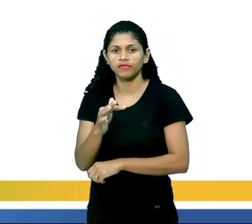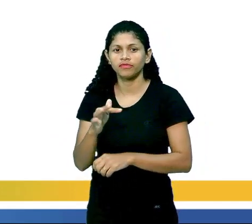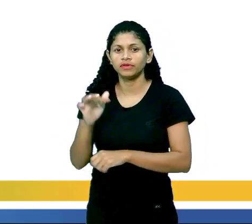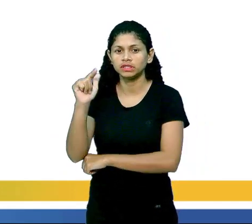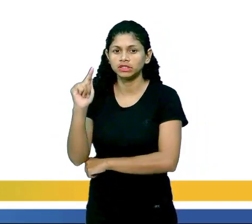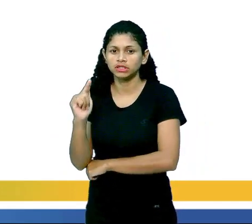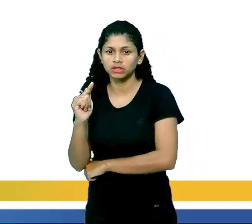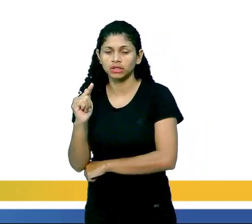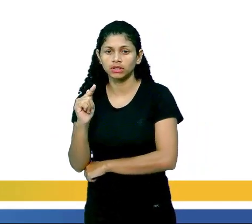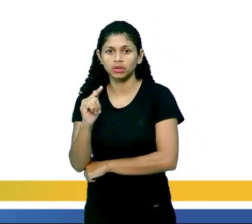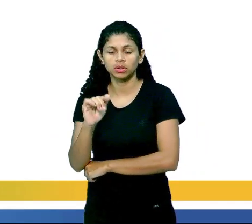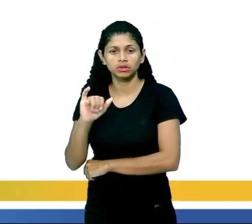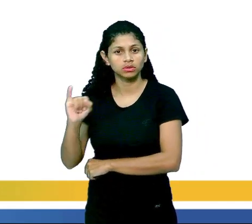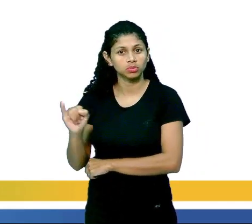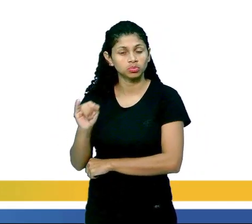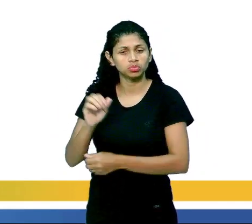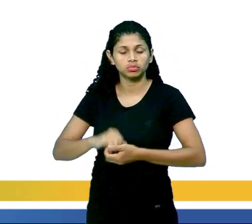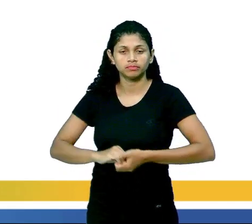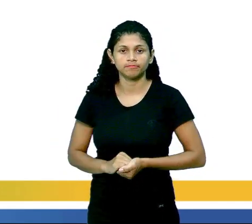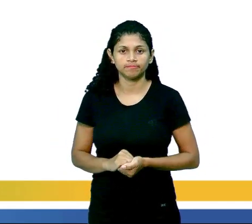é injetora?